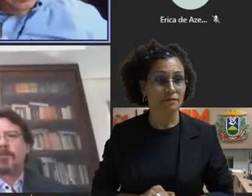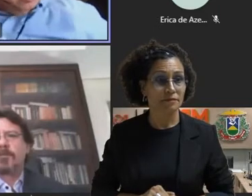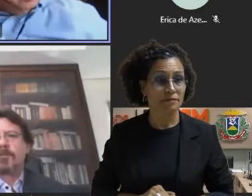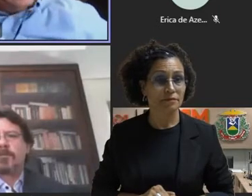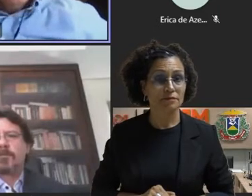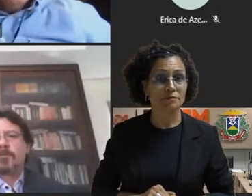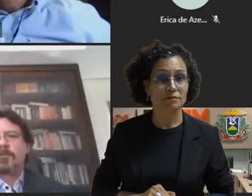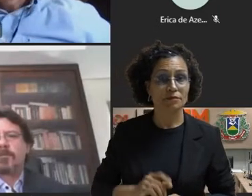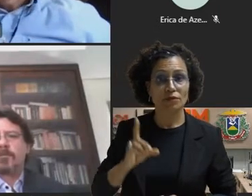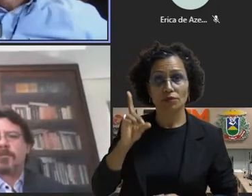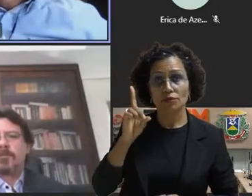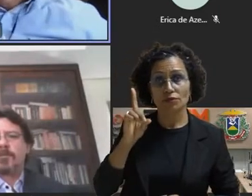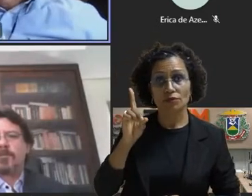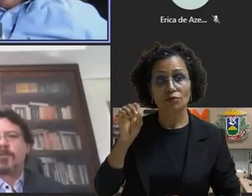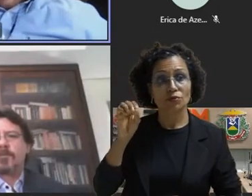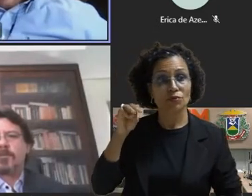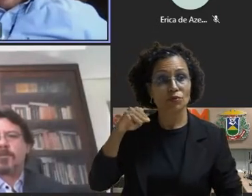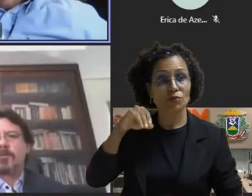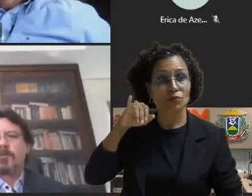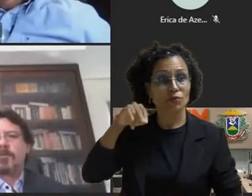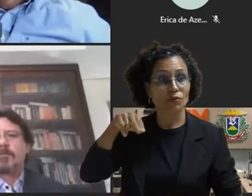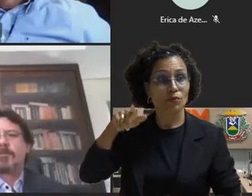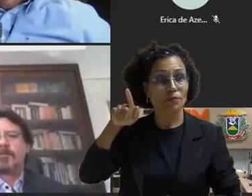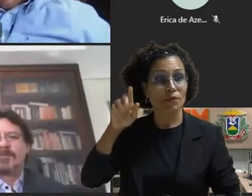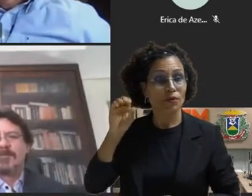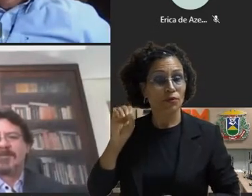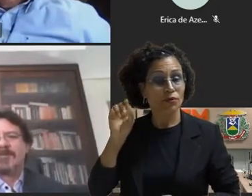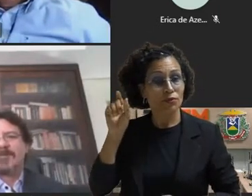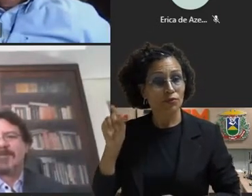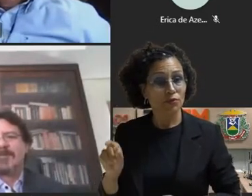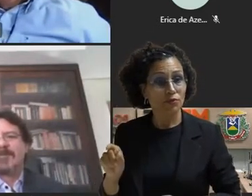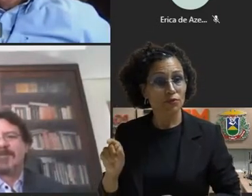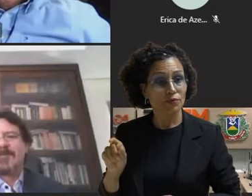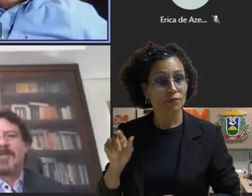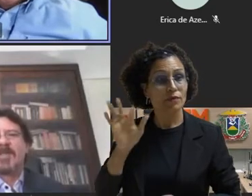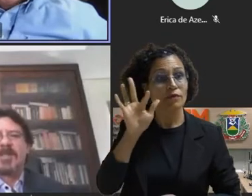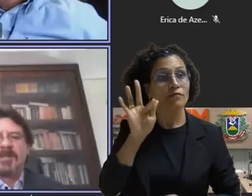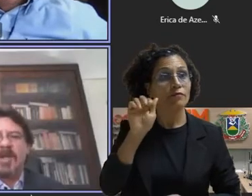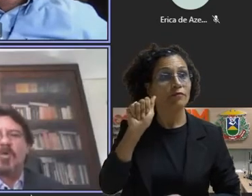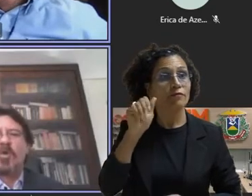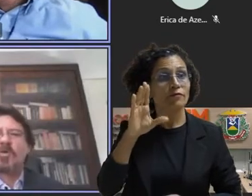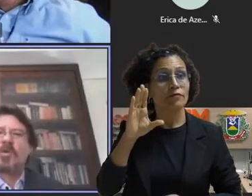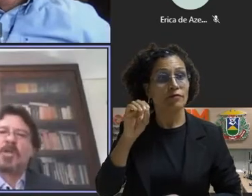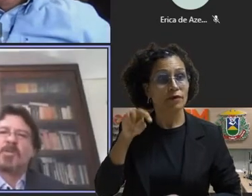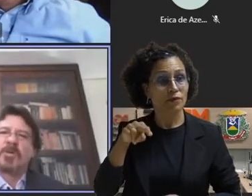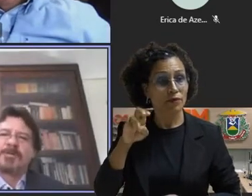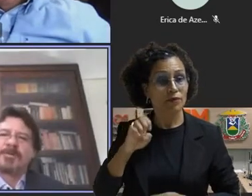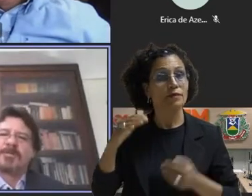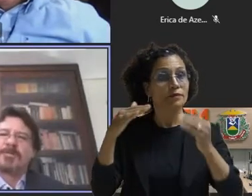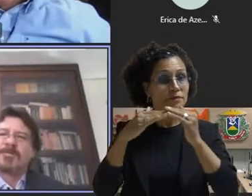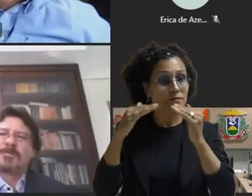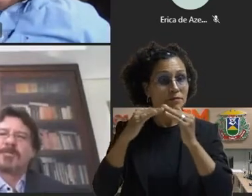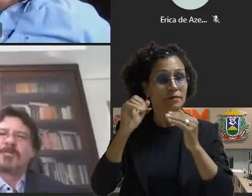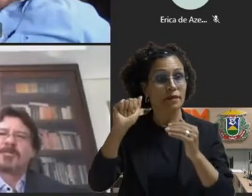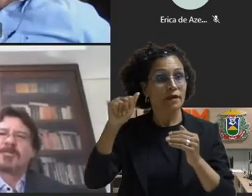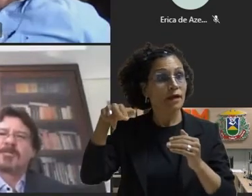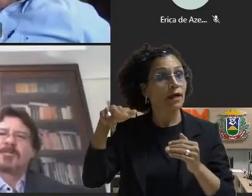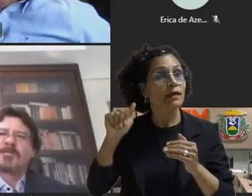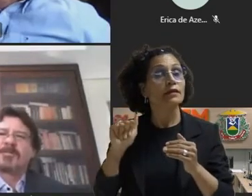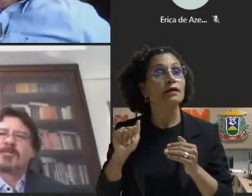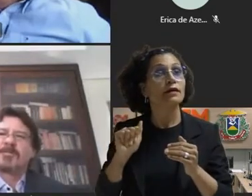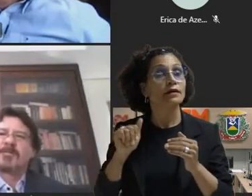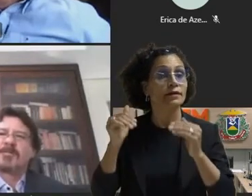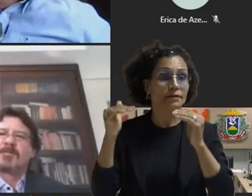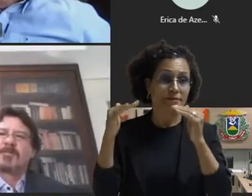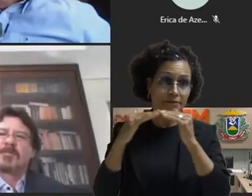Domingos Sávio? Claro. O Facone? De acordo com o relator. Ana Cristina?